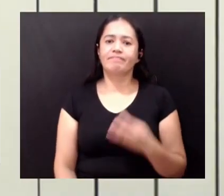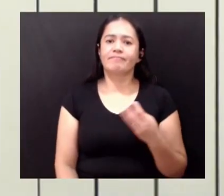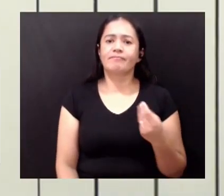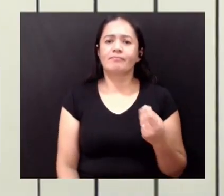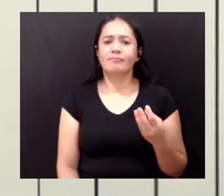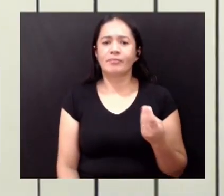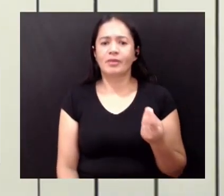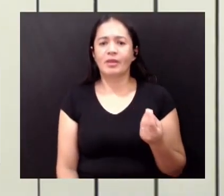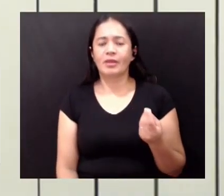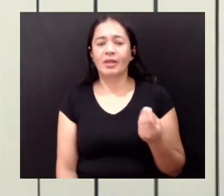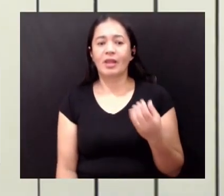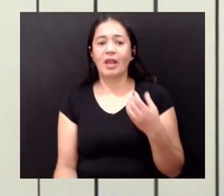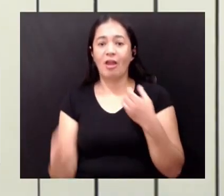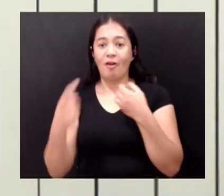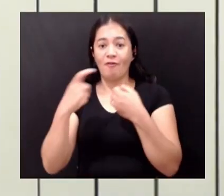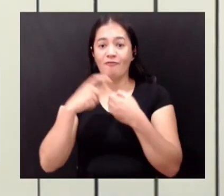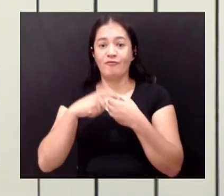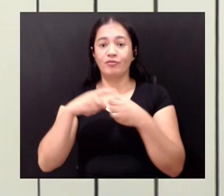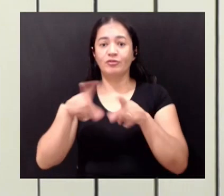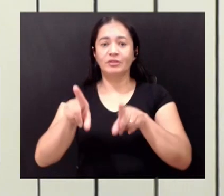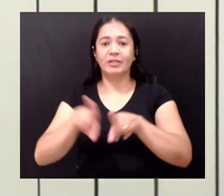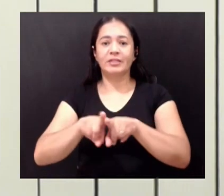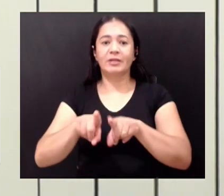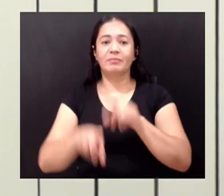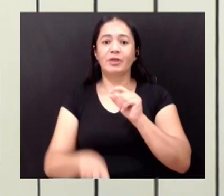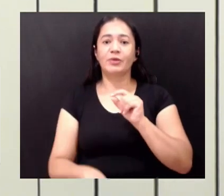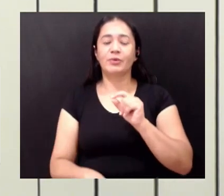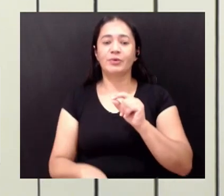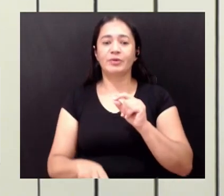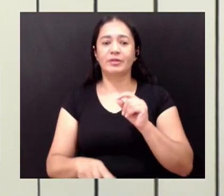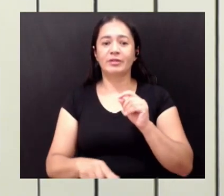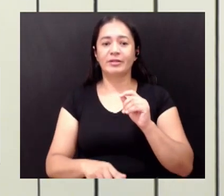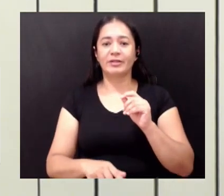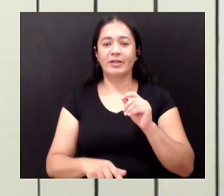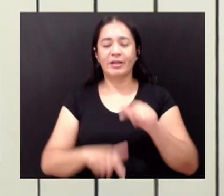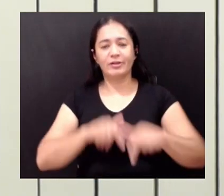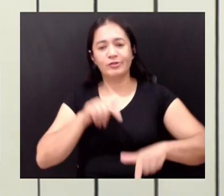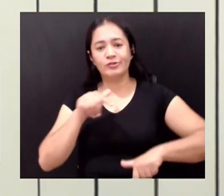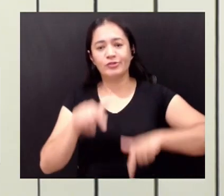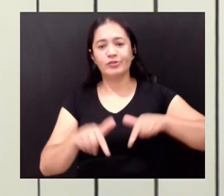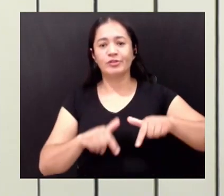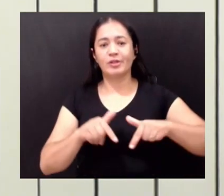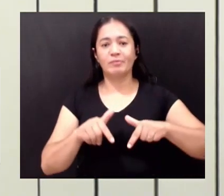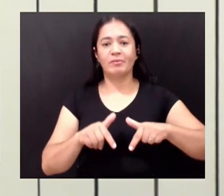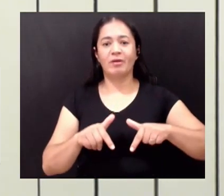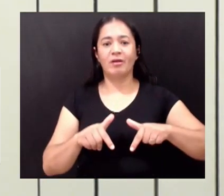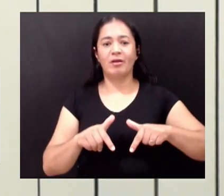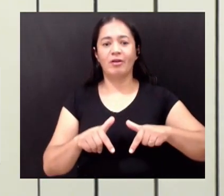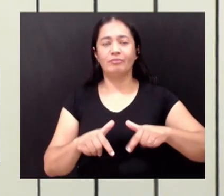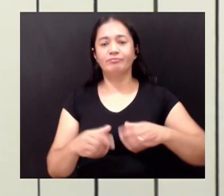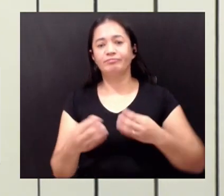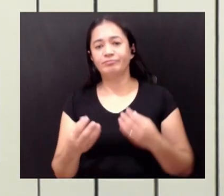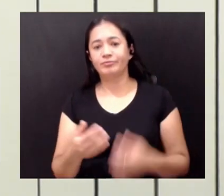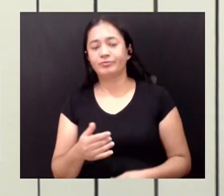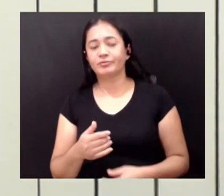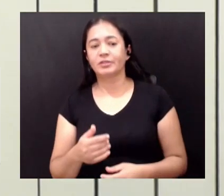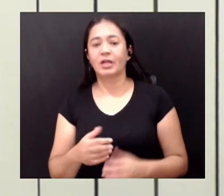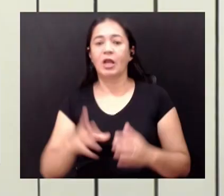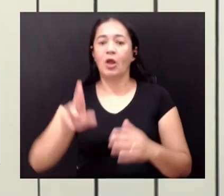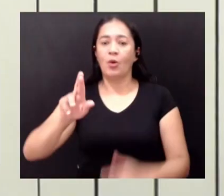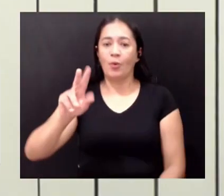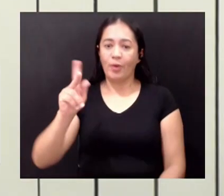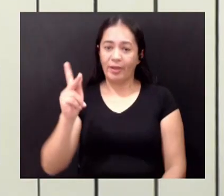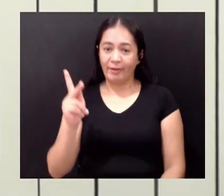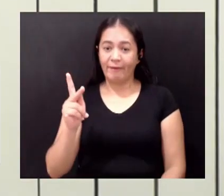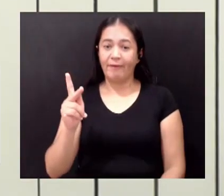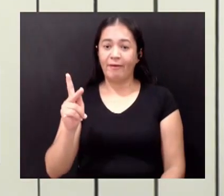retomada também de tarefas, né, perante o colaborador. Então, tanto por parte do RH, né, na